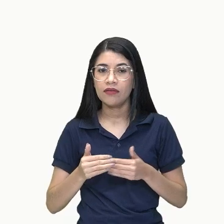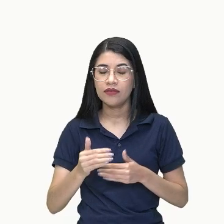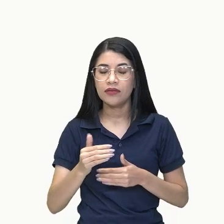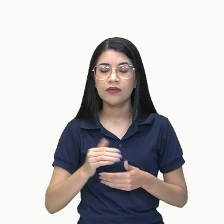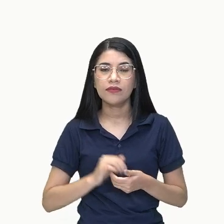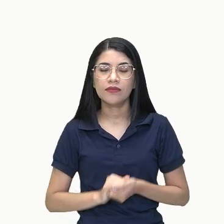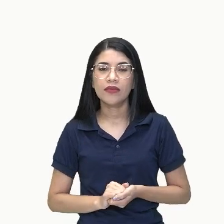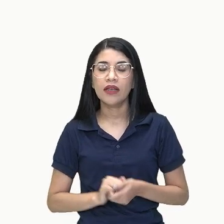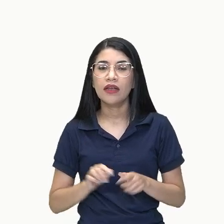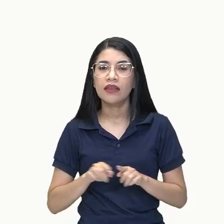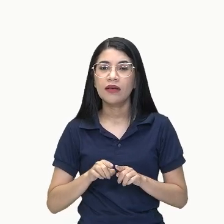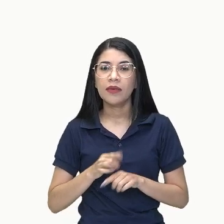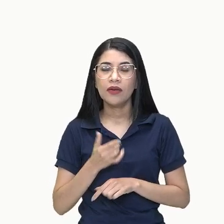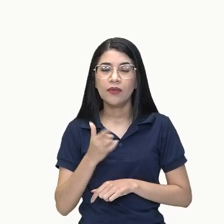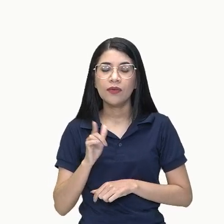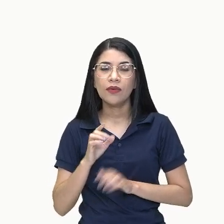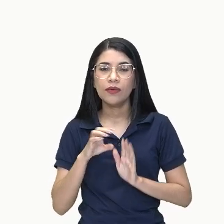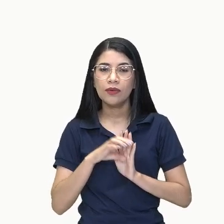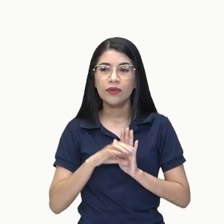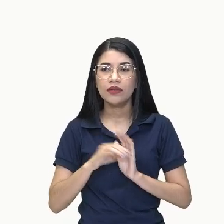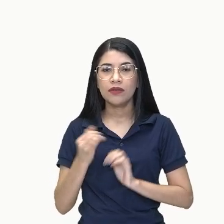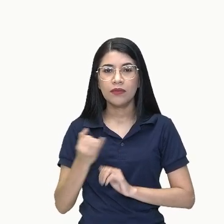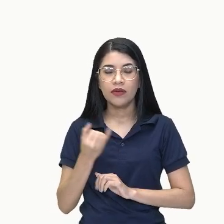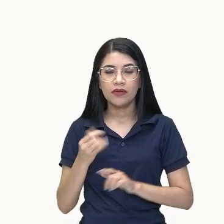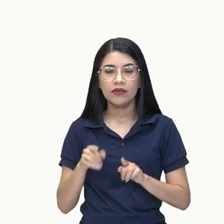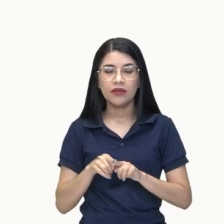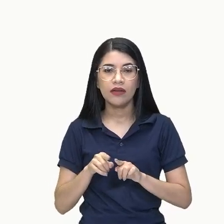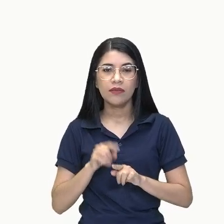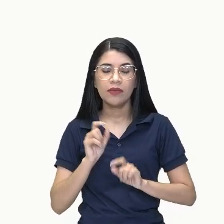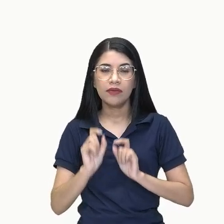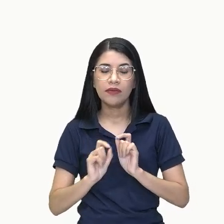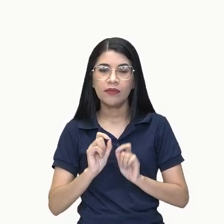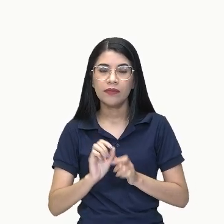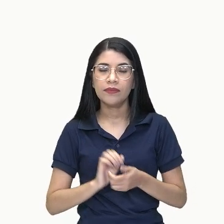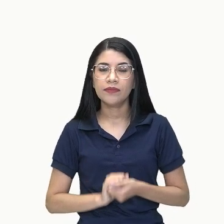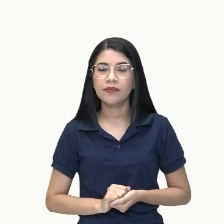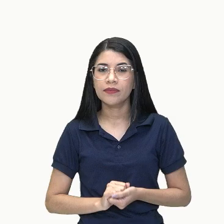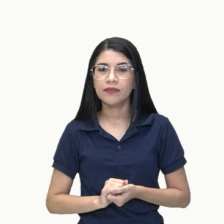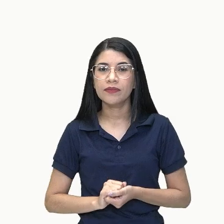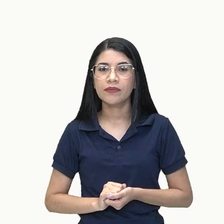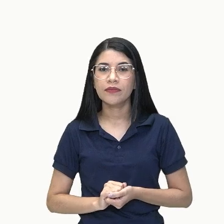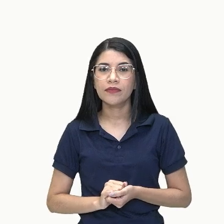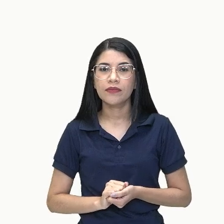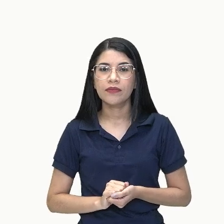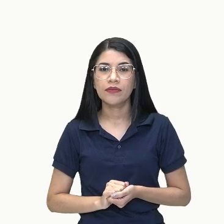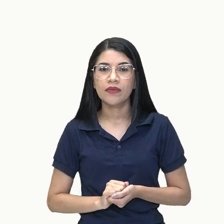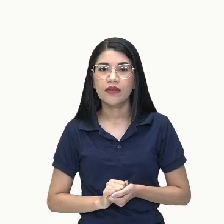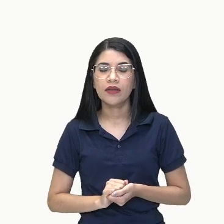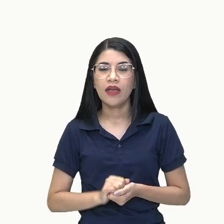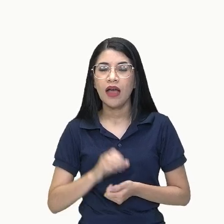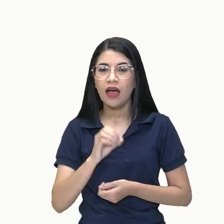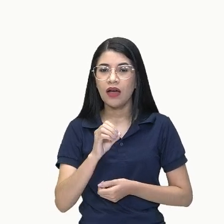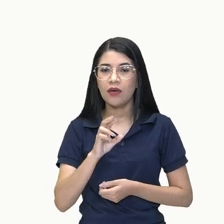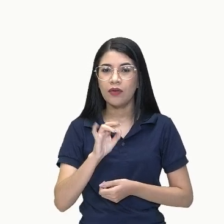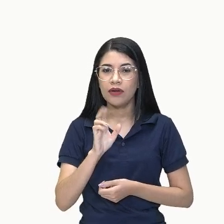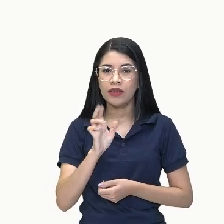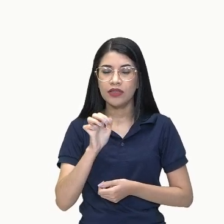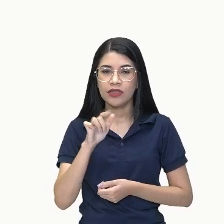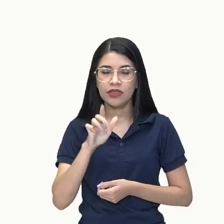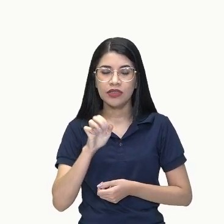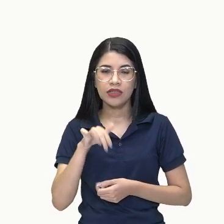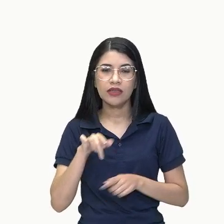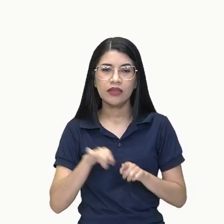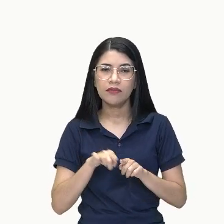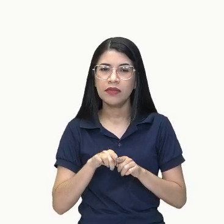aqui, nós temos também um outro conceito-chave muito importante, que é ali a nossa origem, como nós já exploramos bastante